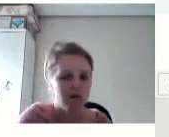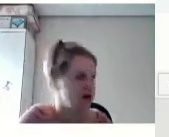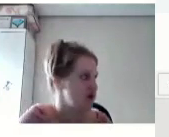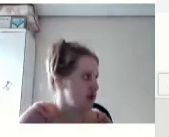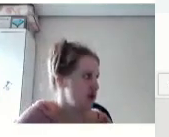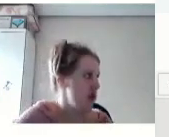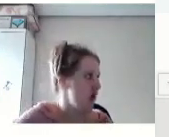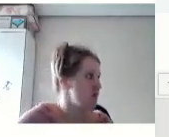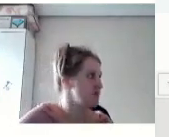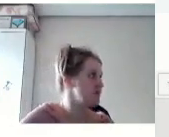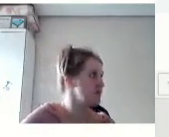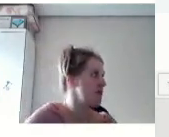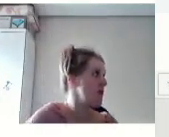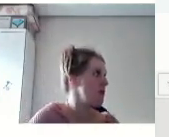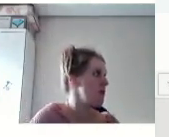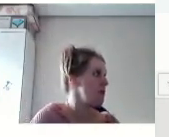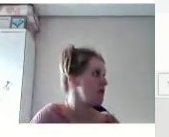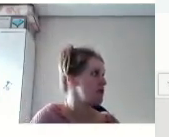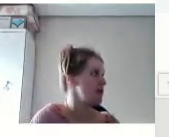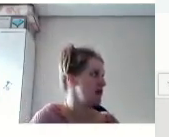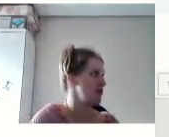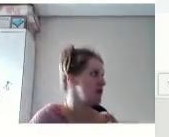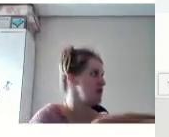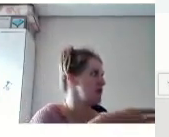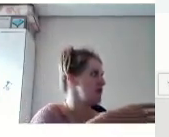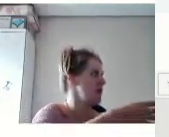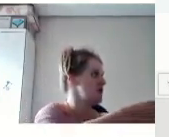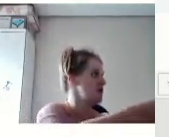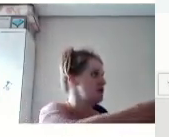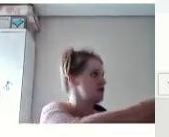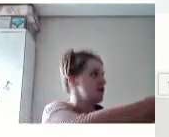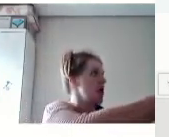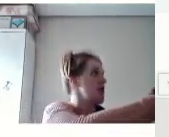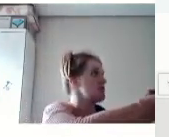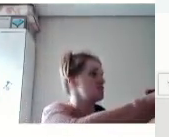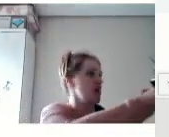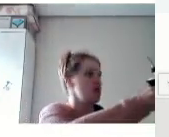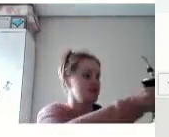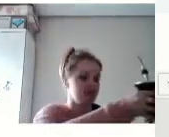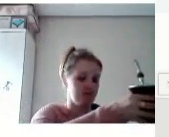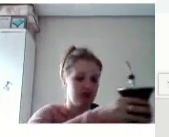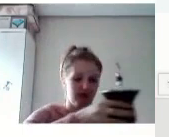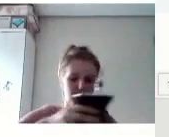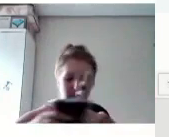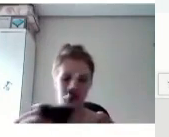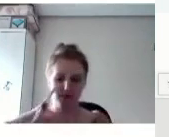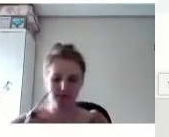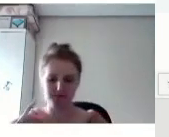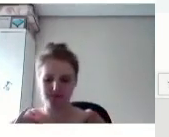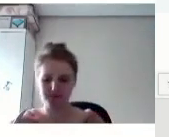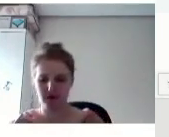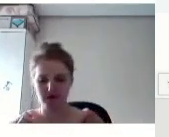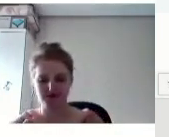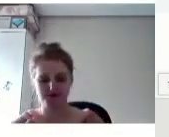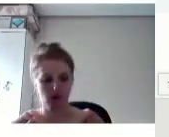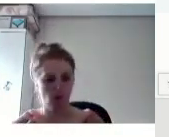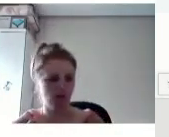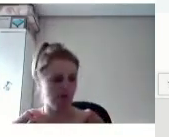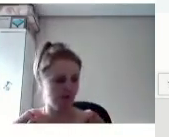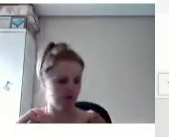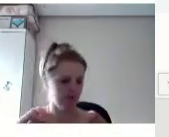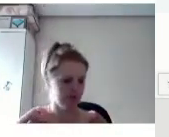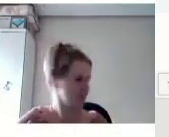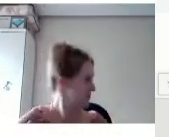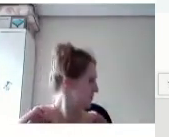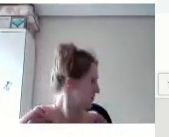Π. No caso, o nosso campo é o campo psi, né? Campo de Schrödinger. Então, a primeira coisa que a gente vai fazer aqui é calcular o